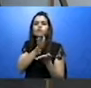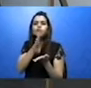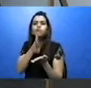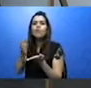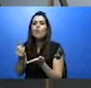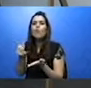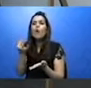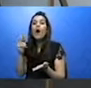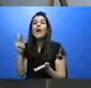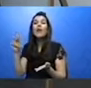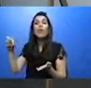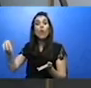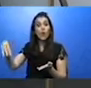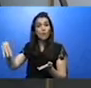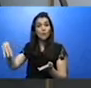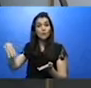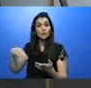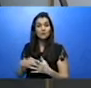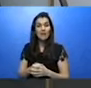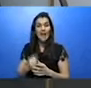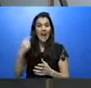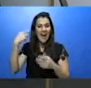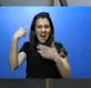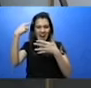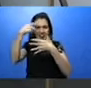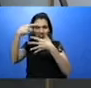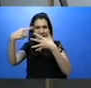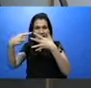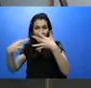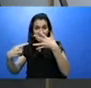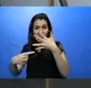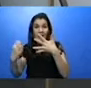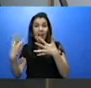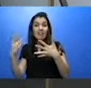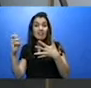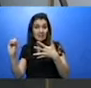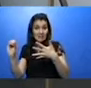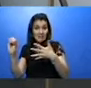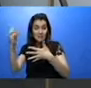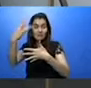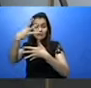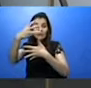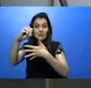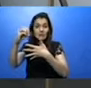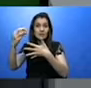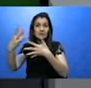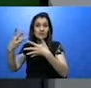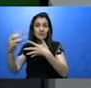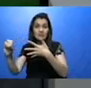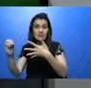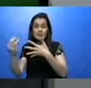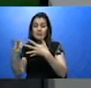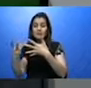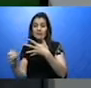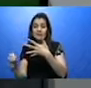desse tempo? Desses 5 dias, né, ou 5 noites? Então, vamos analisar, olha. Na primeira noite, ele